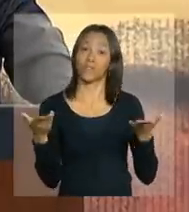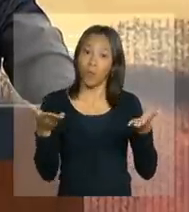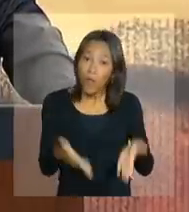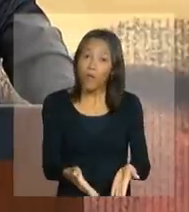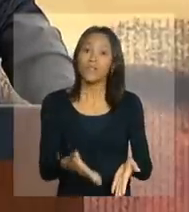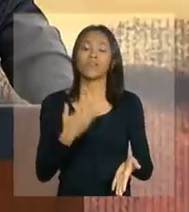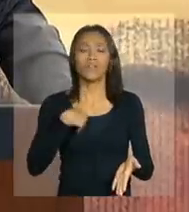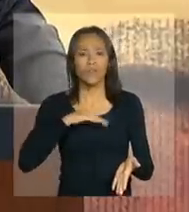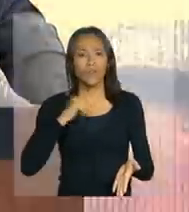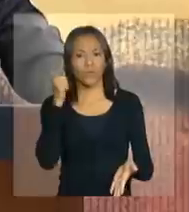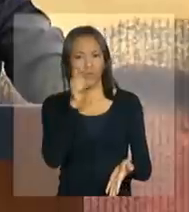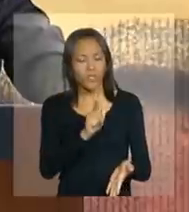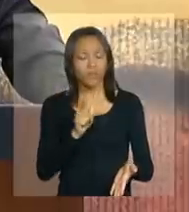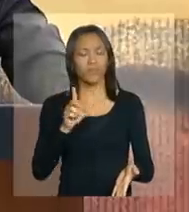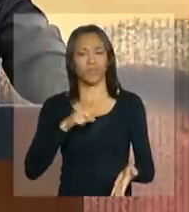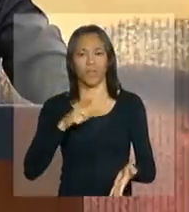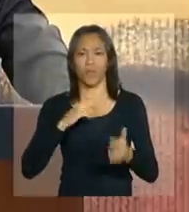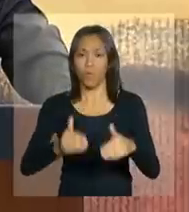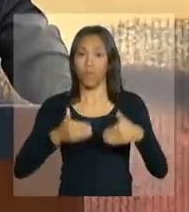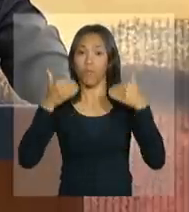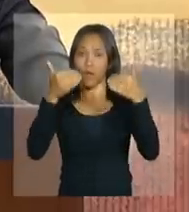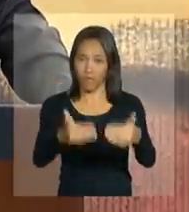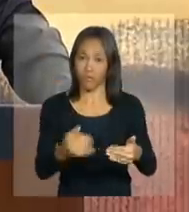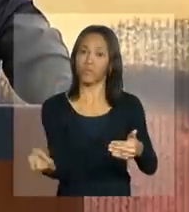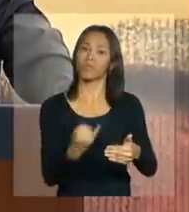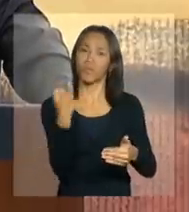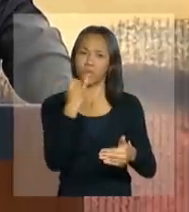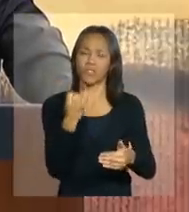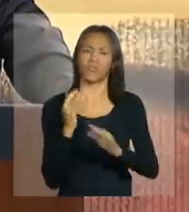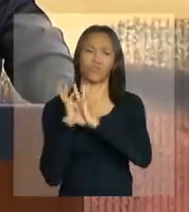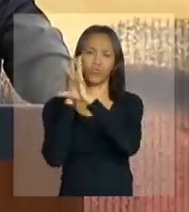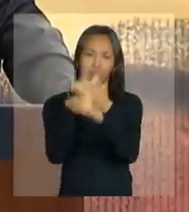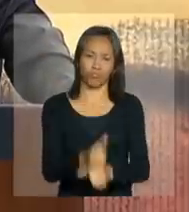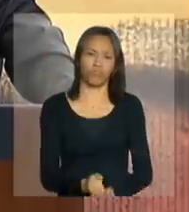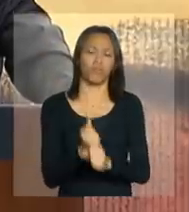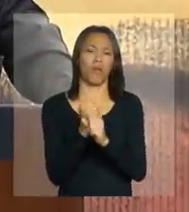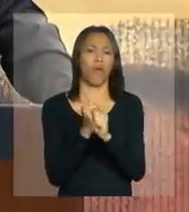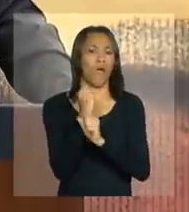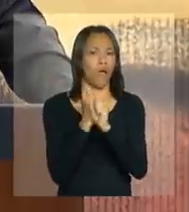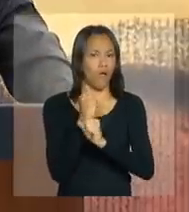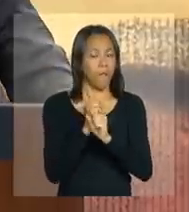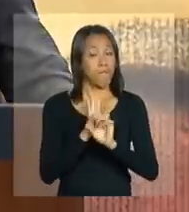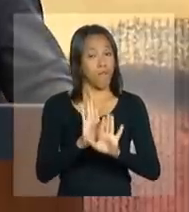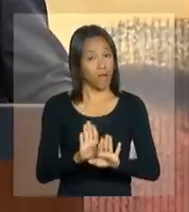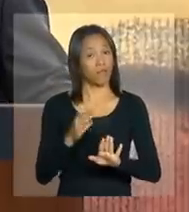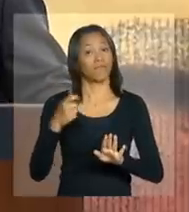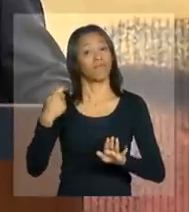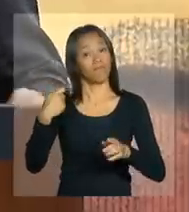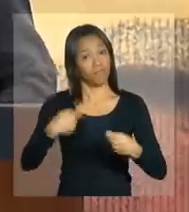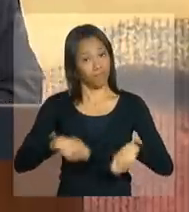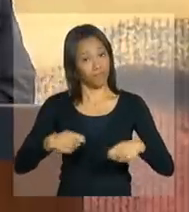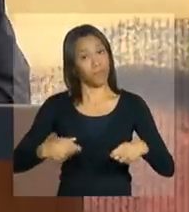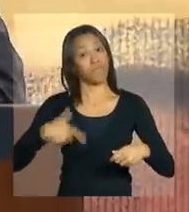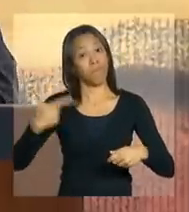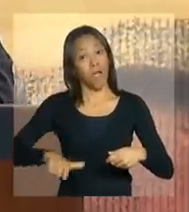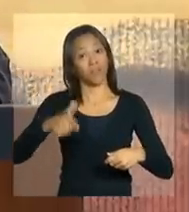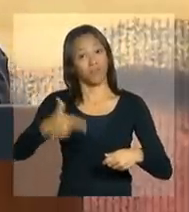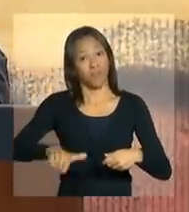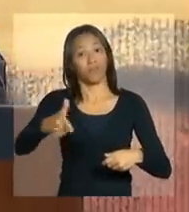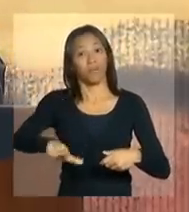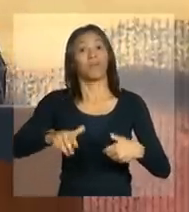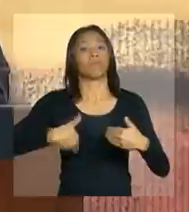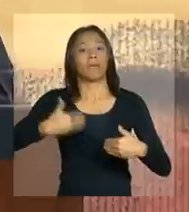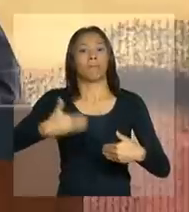que tivemos avanços importantes nos últimos anos mas que precisamos cada vez mais qualificar